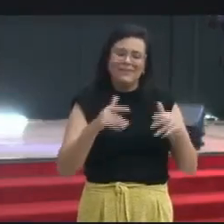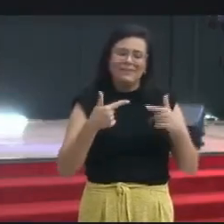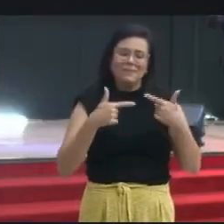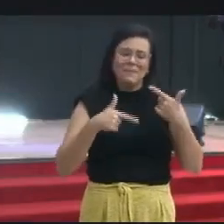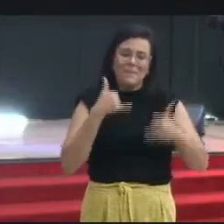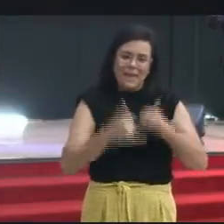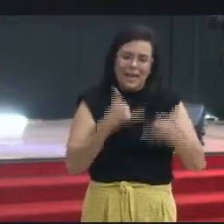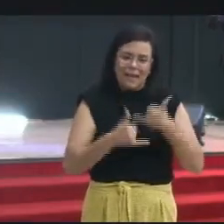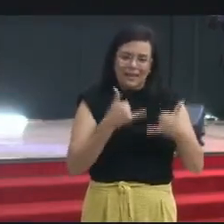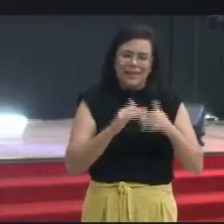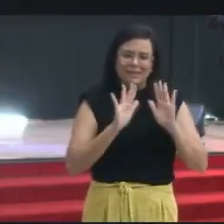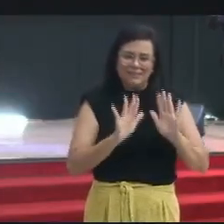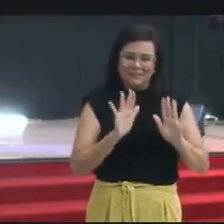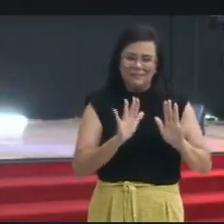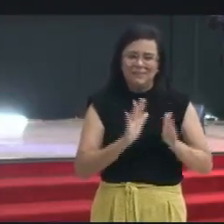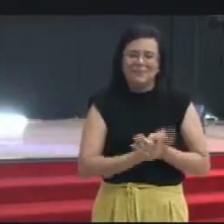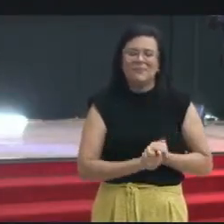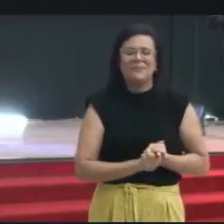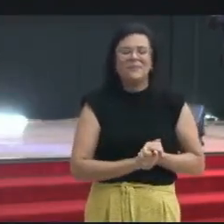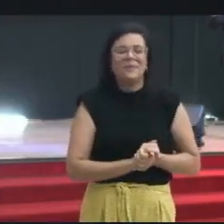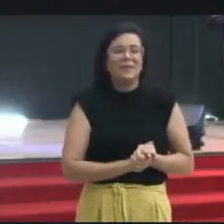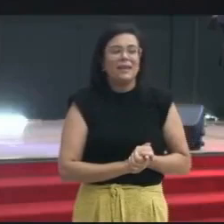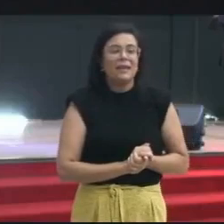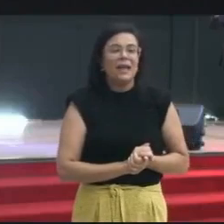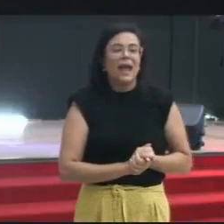Tem crente aqui?